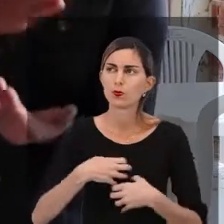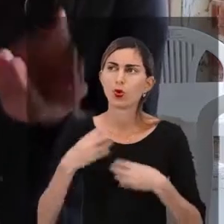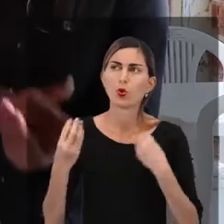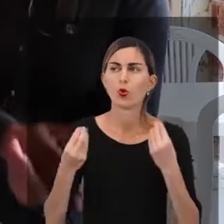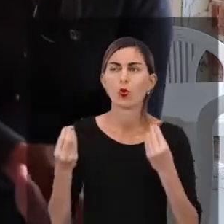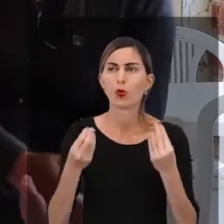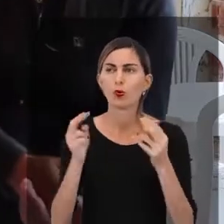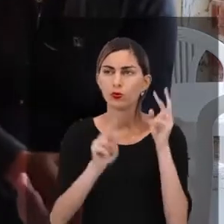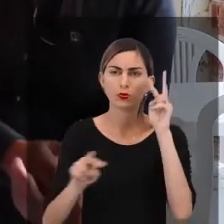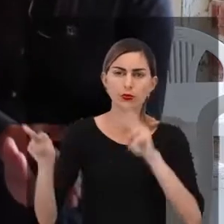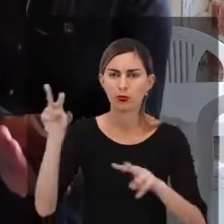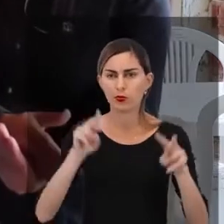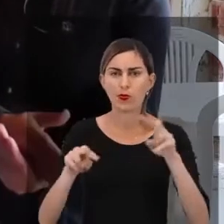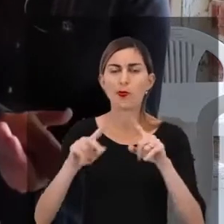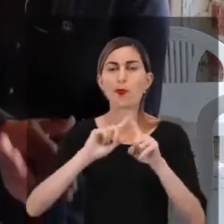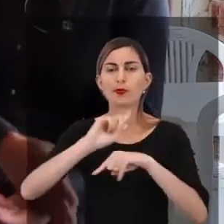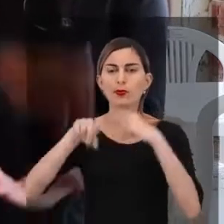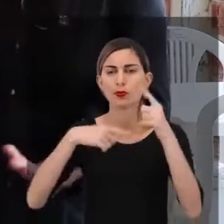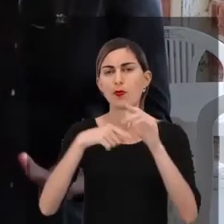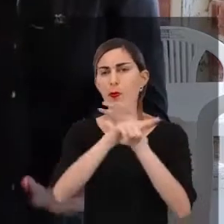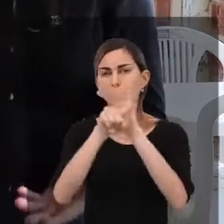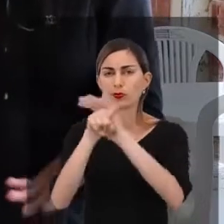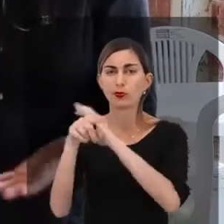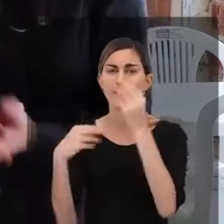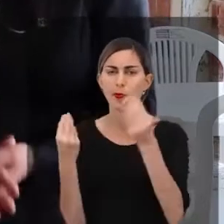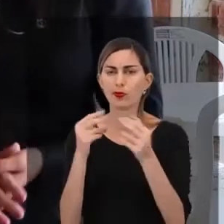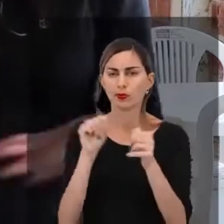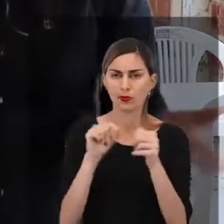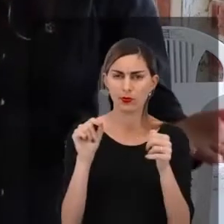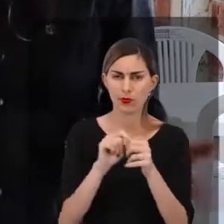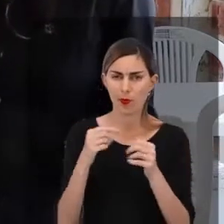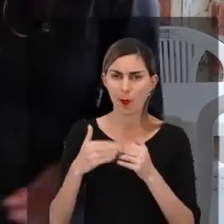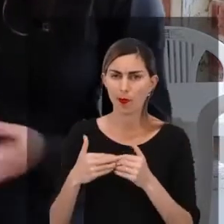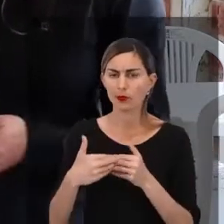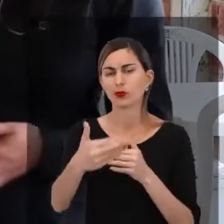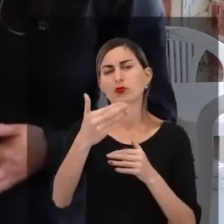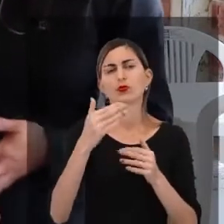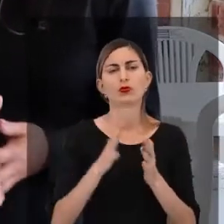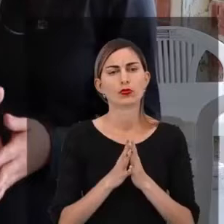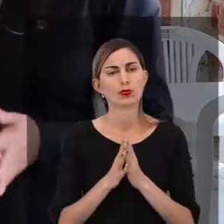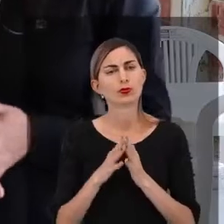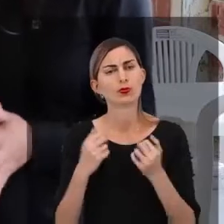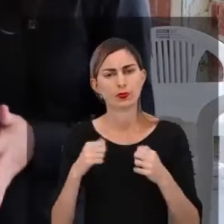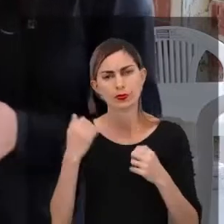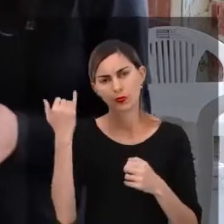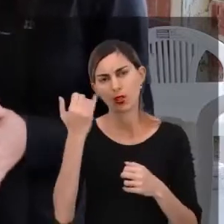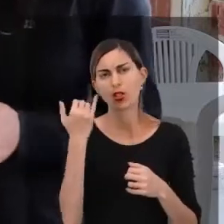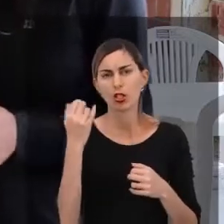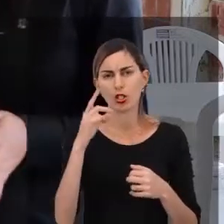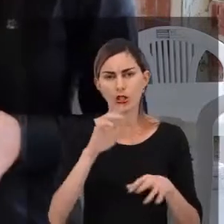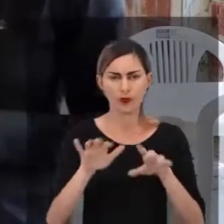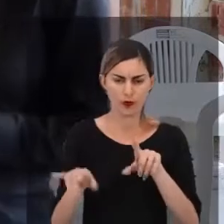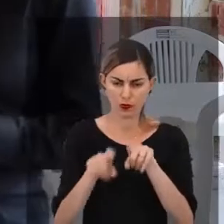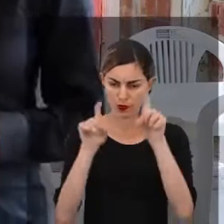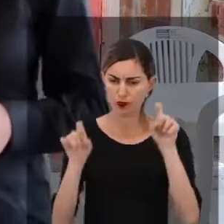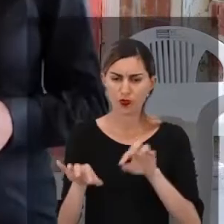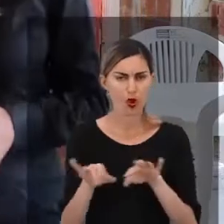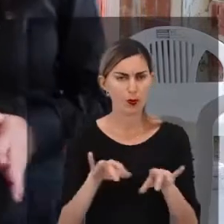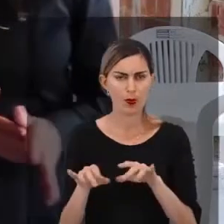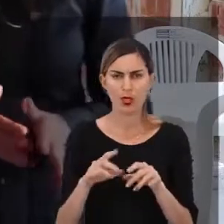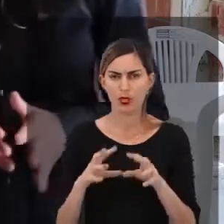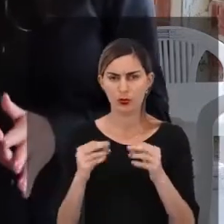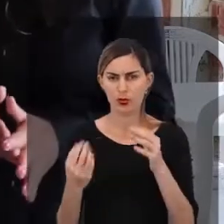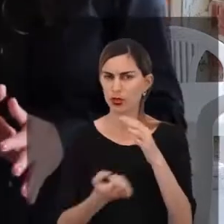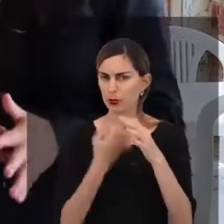situa, olha o físico e depois pergunta como fazer. Uma coisa importante também, Monique, o domínio da informática,